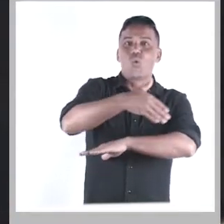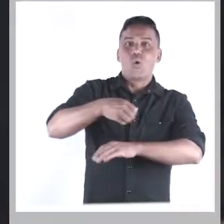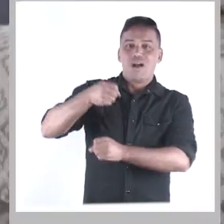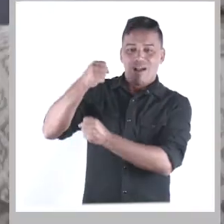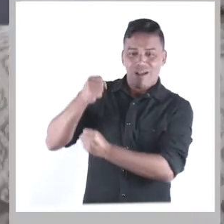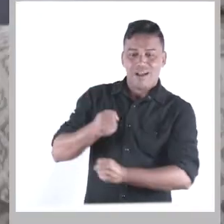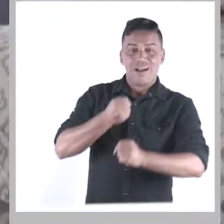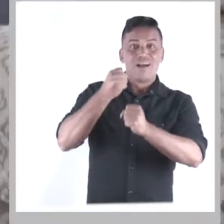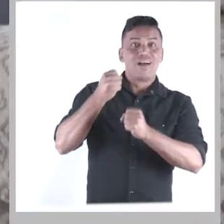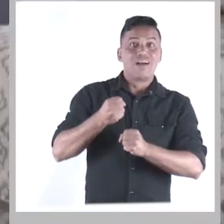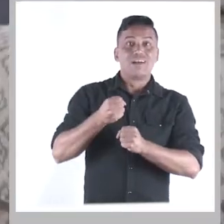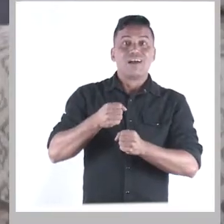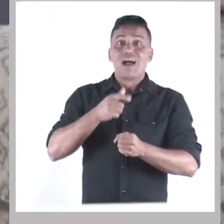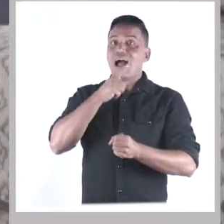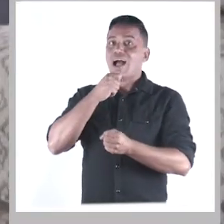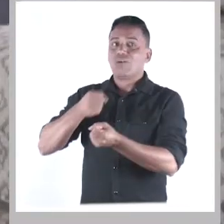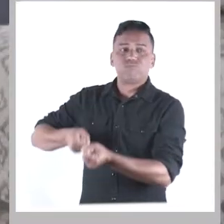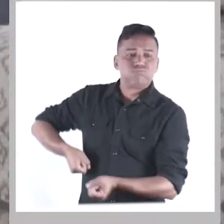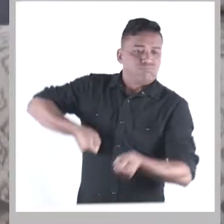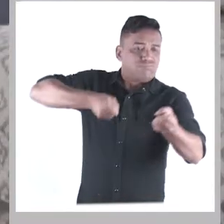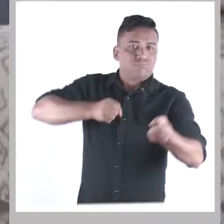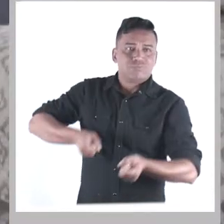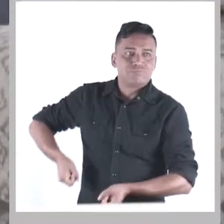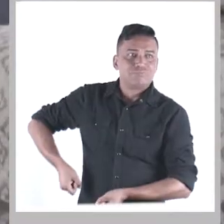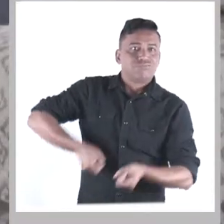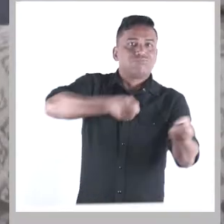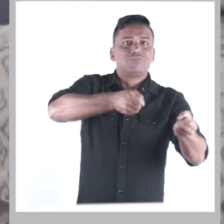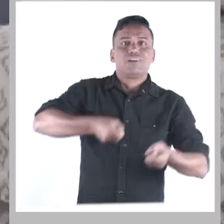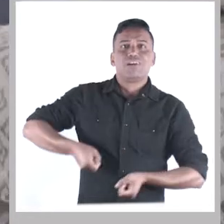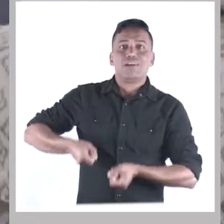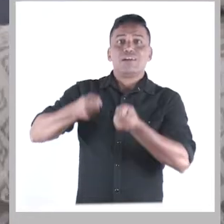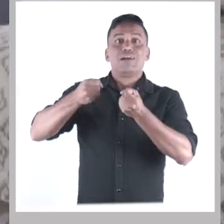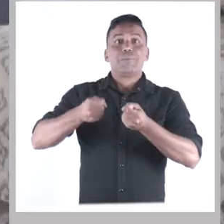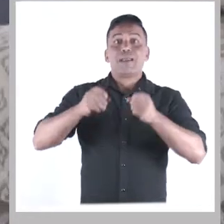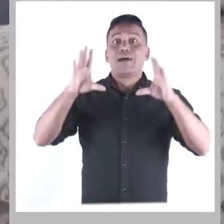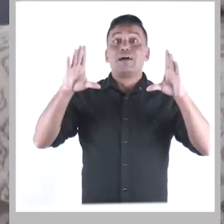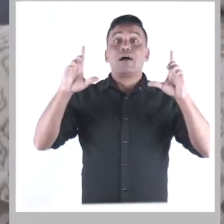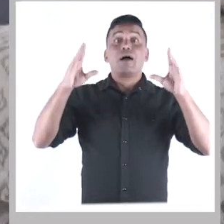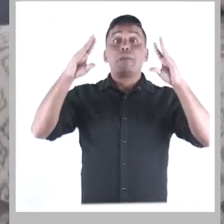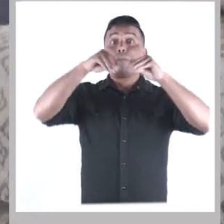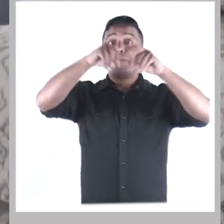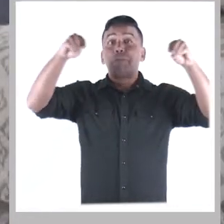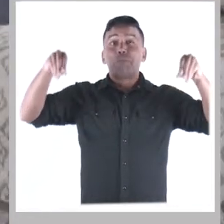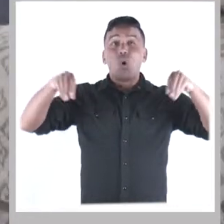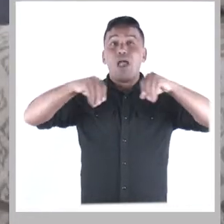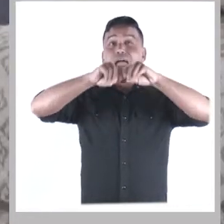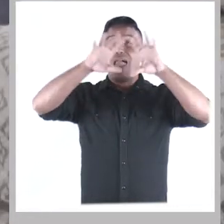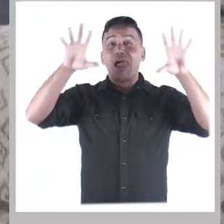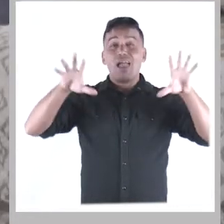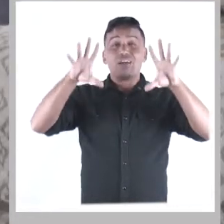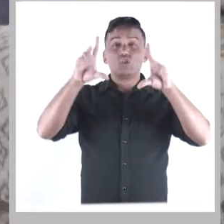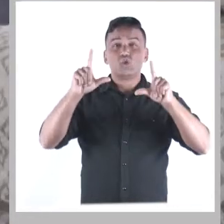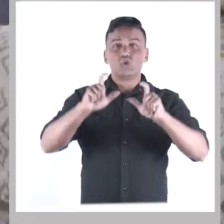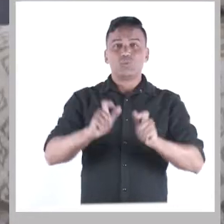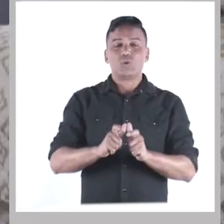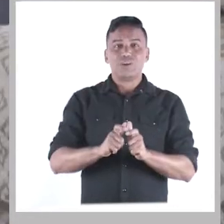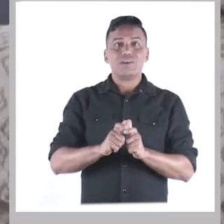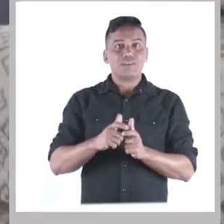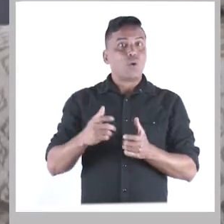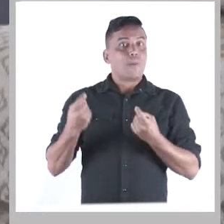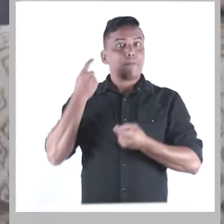rua, sabe? E a gente varria a rua e jogava água para apagar a poeira, né? Tinha uma estética, tinha uma preocupação estética ali com